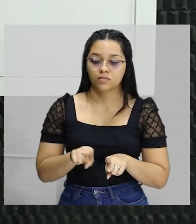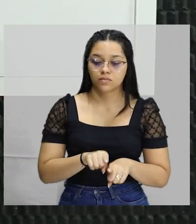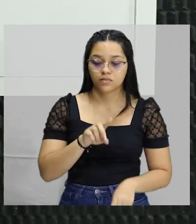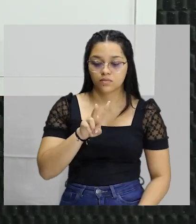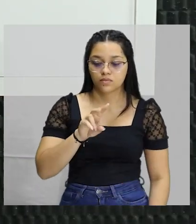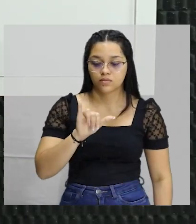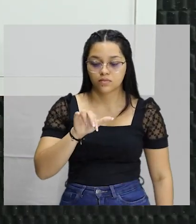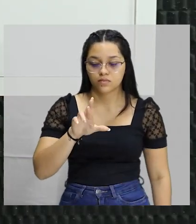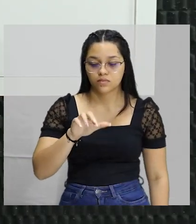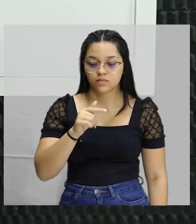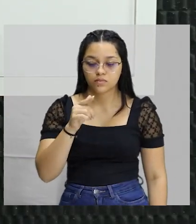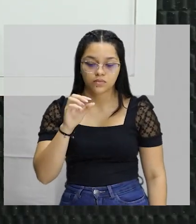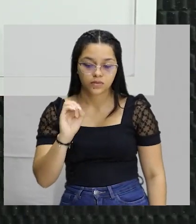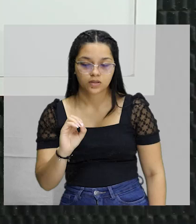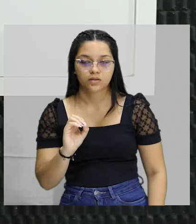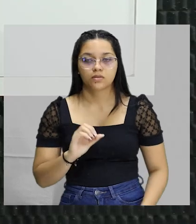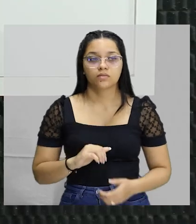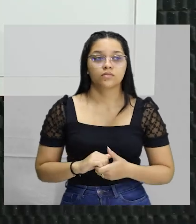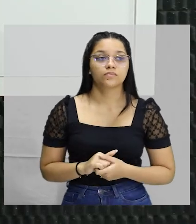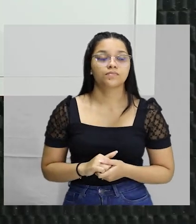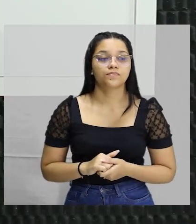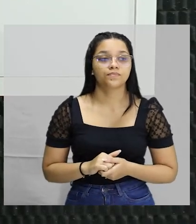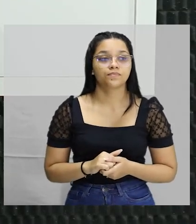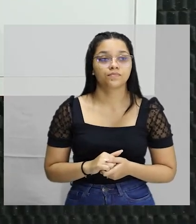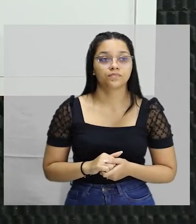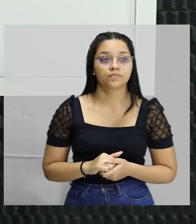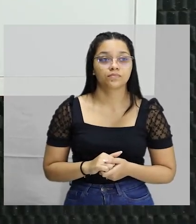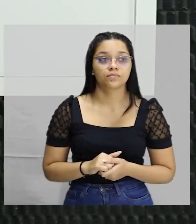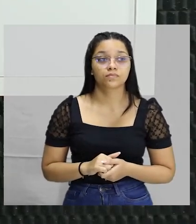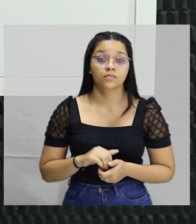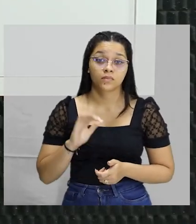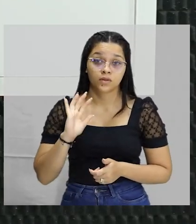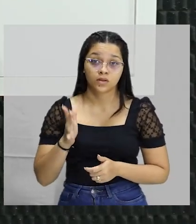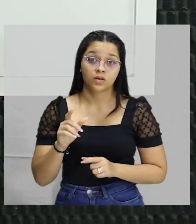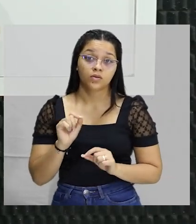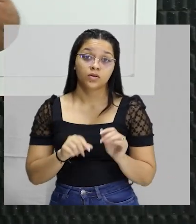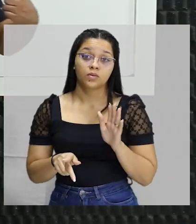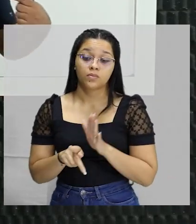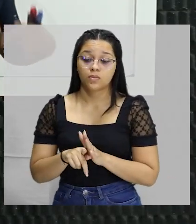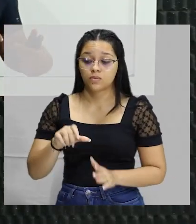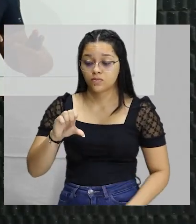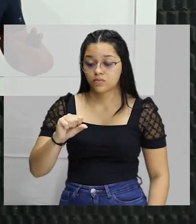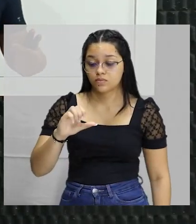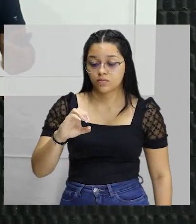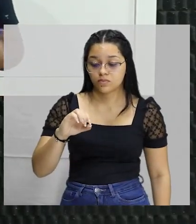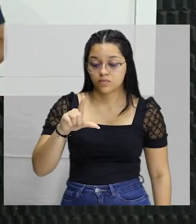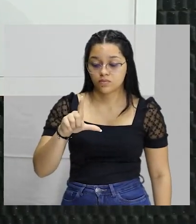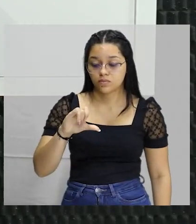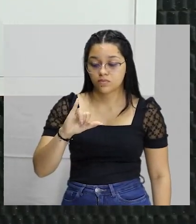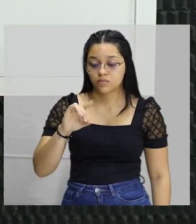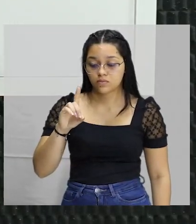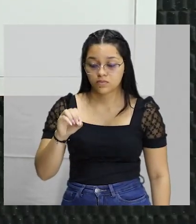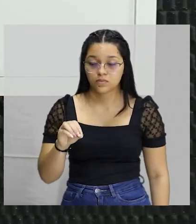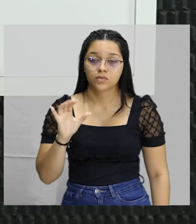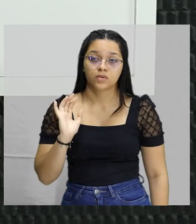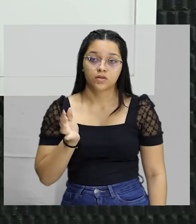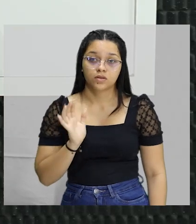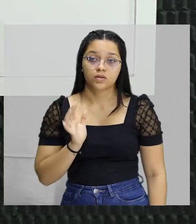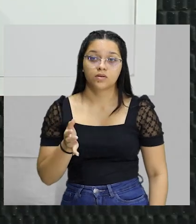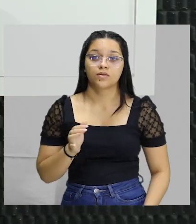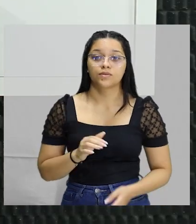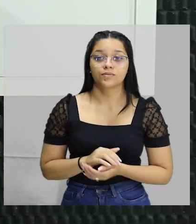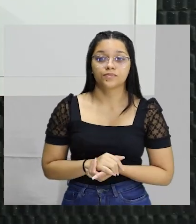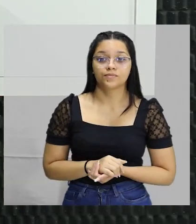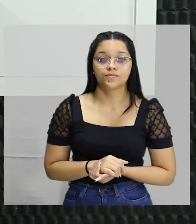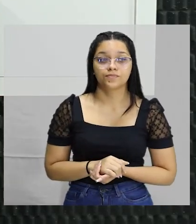mesma direção. Ok? Já no meio sólido, já no meio